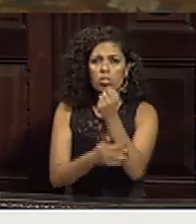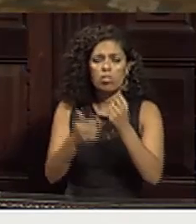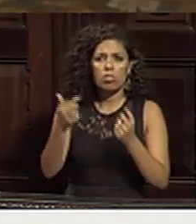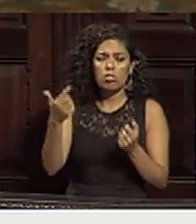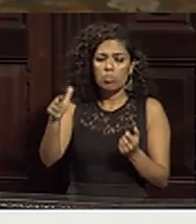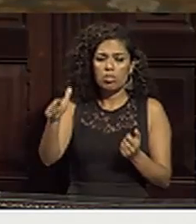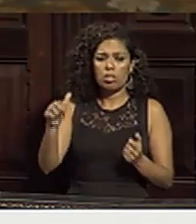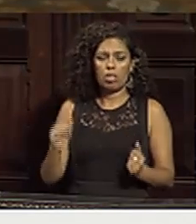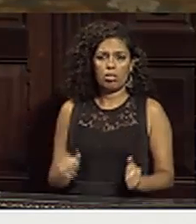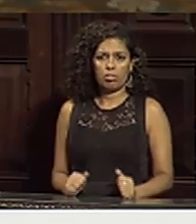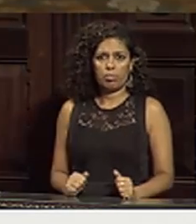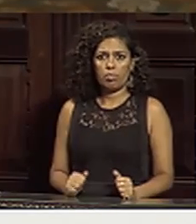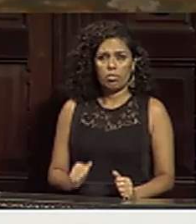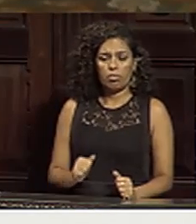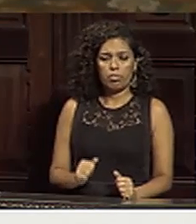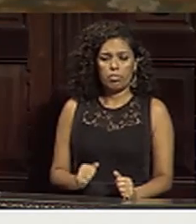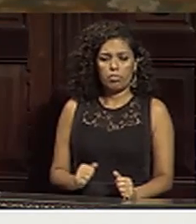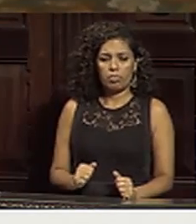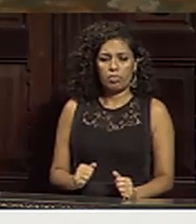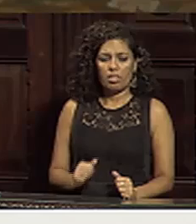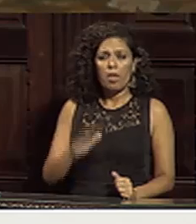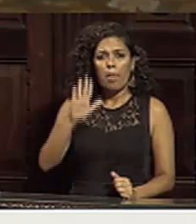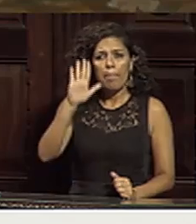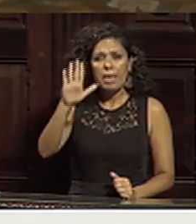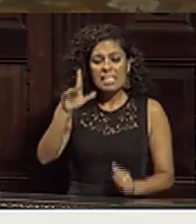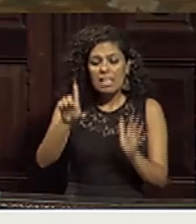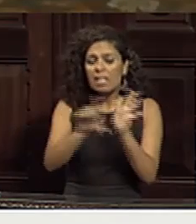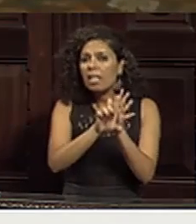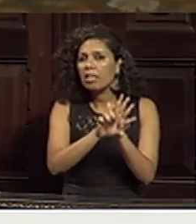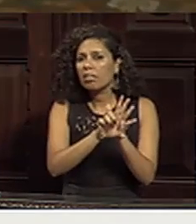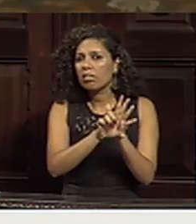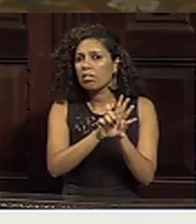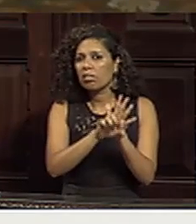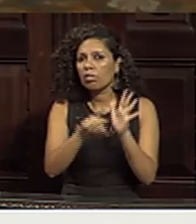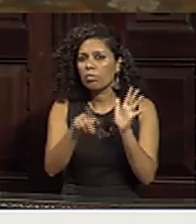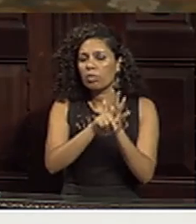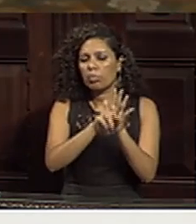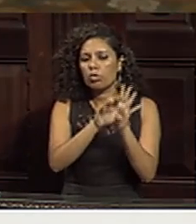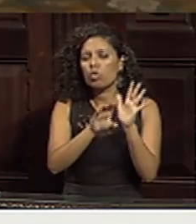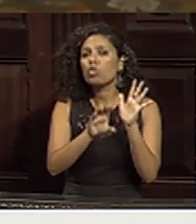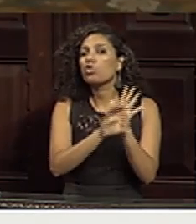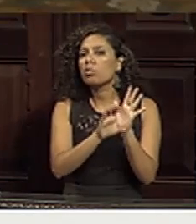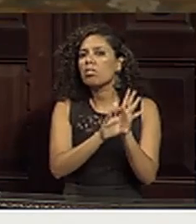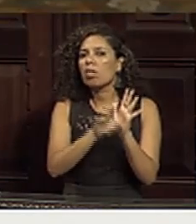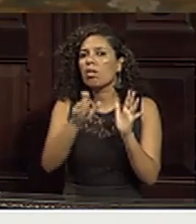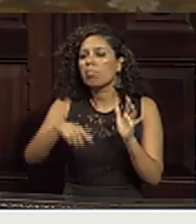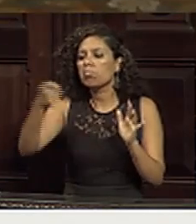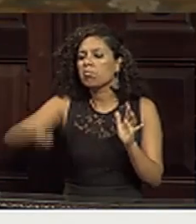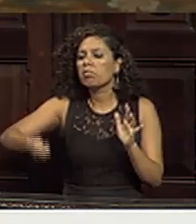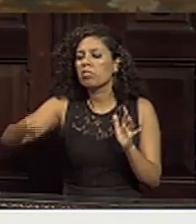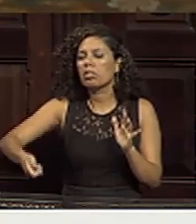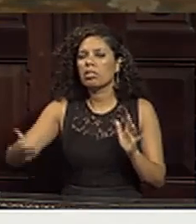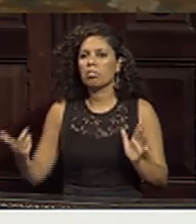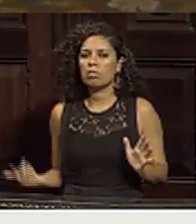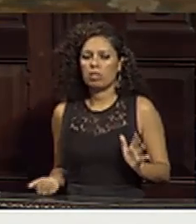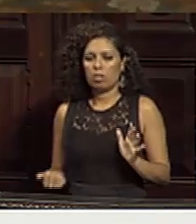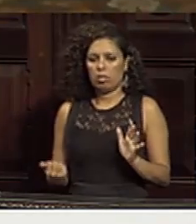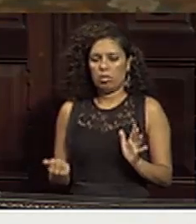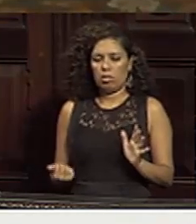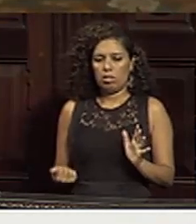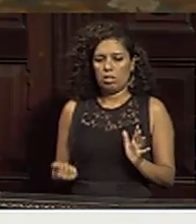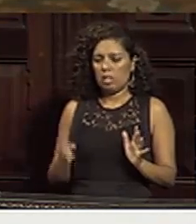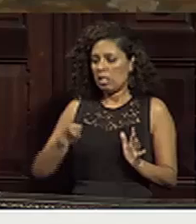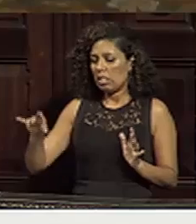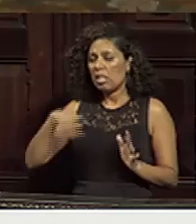norma constitucional é uma norma rígida. Quando ele fala no atentado ao pudor e cita o